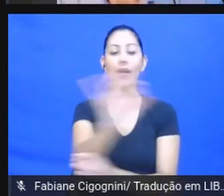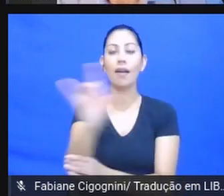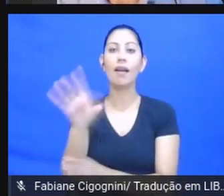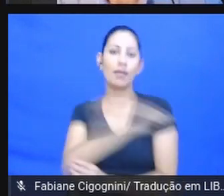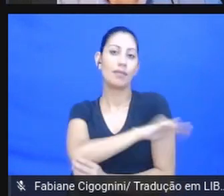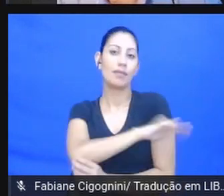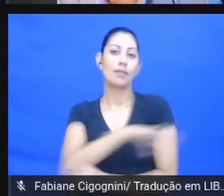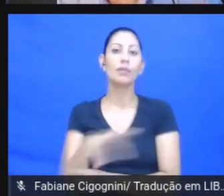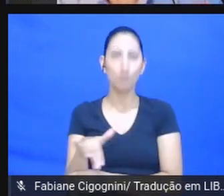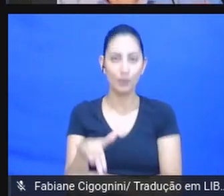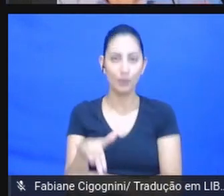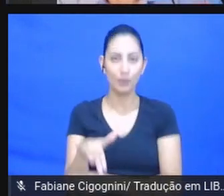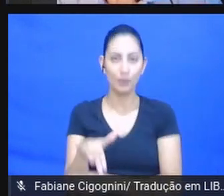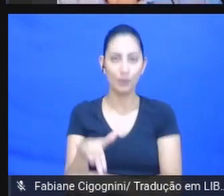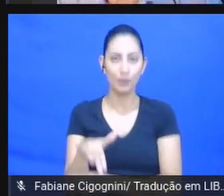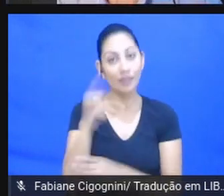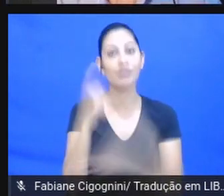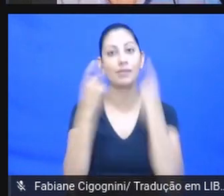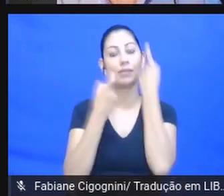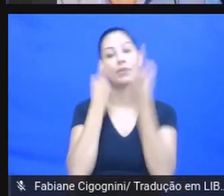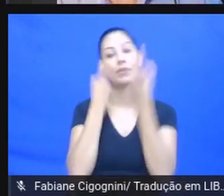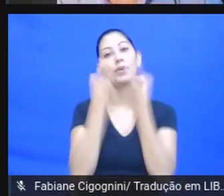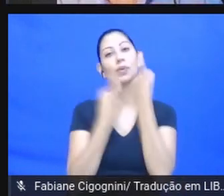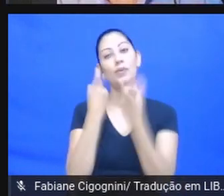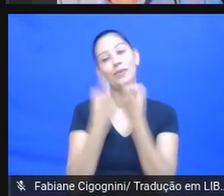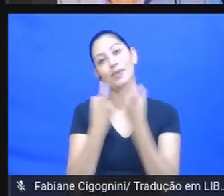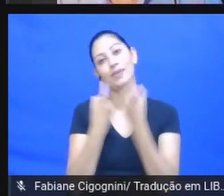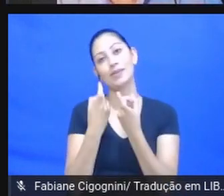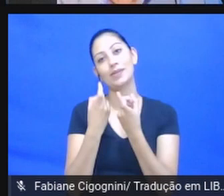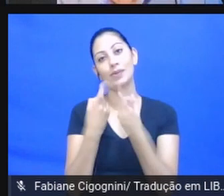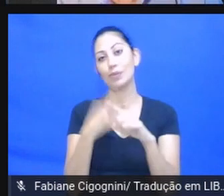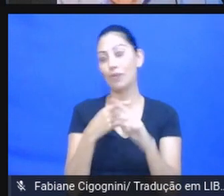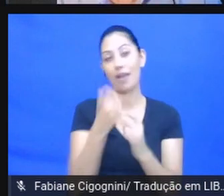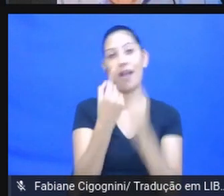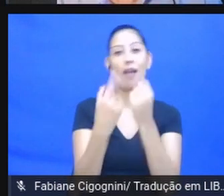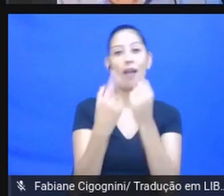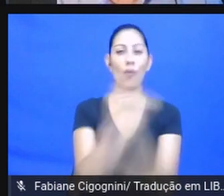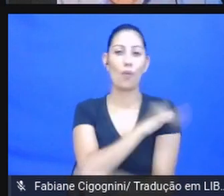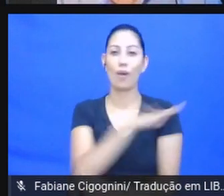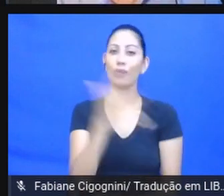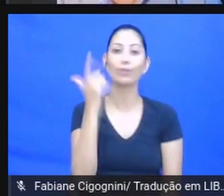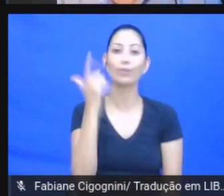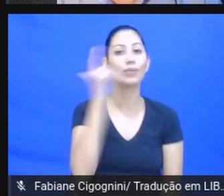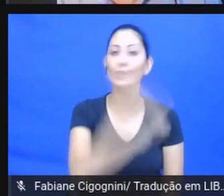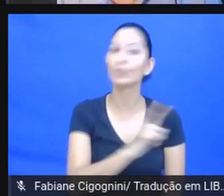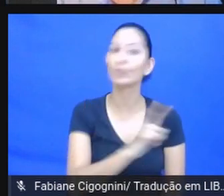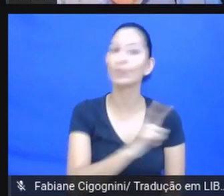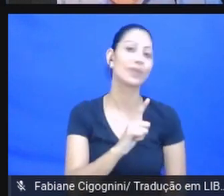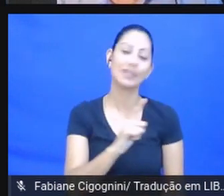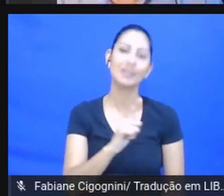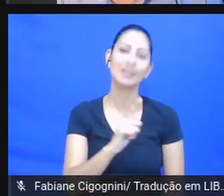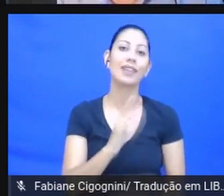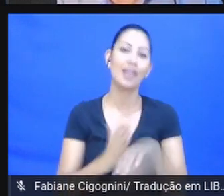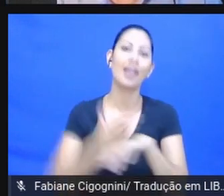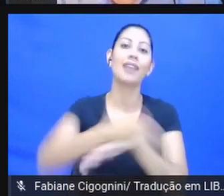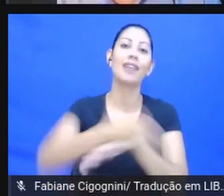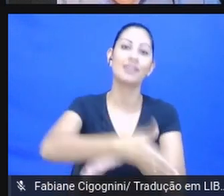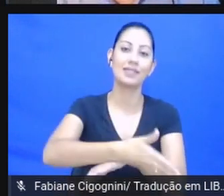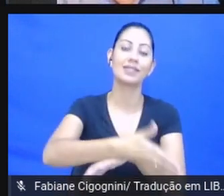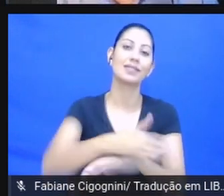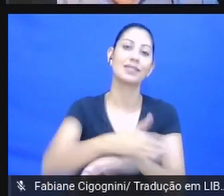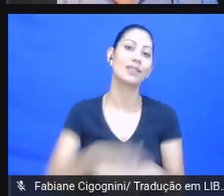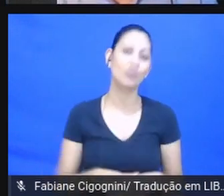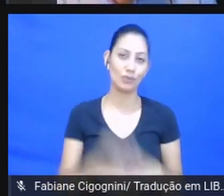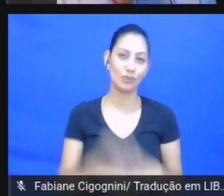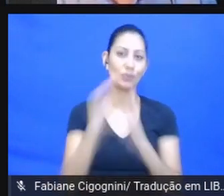e que é insolúvel, né, neste momento. O problema também é de oferecer alternativas